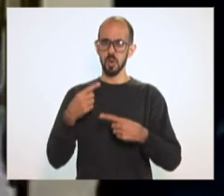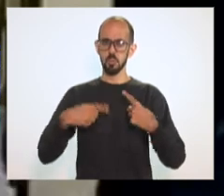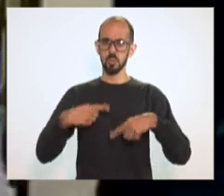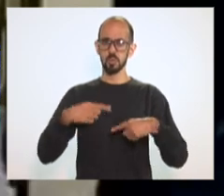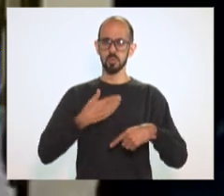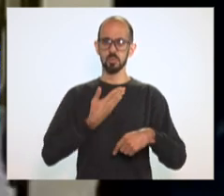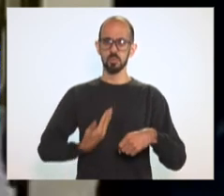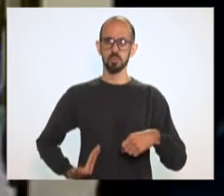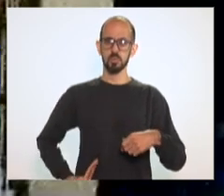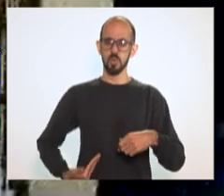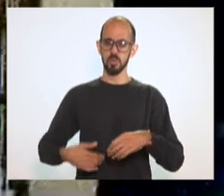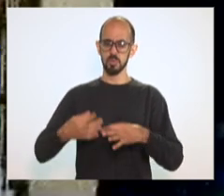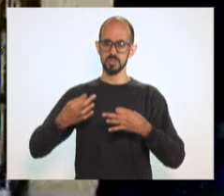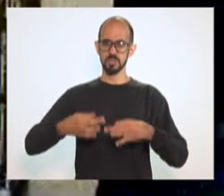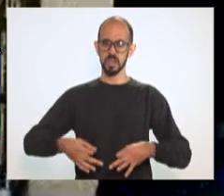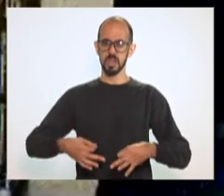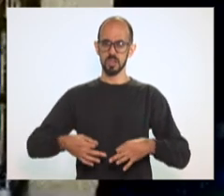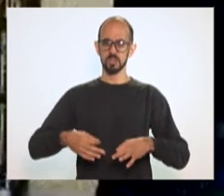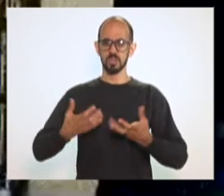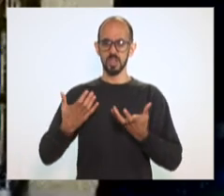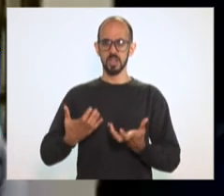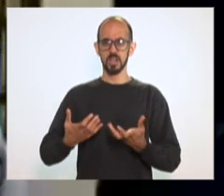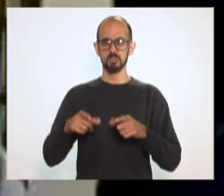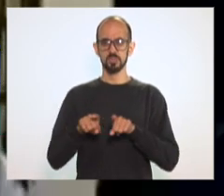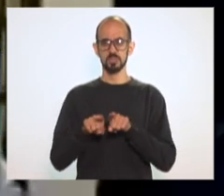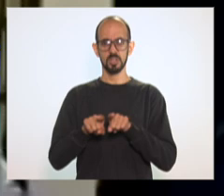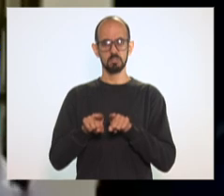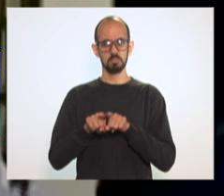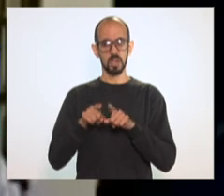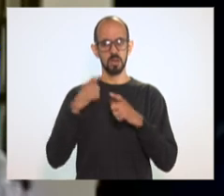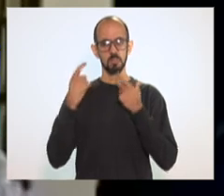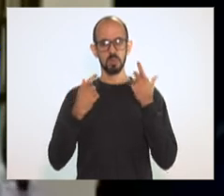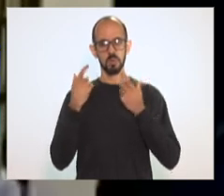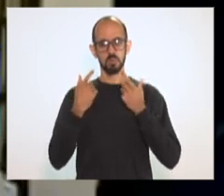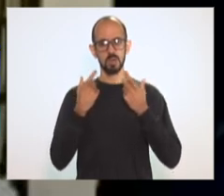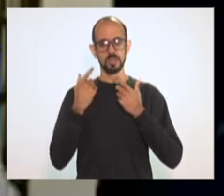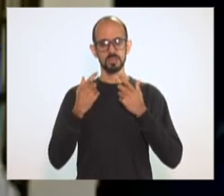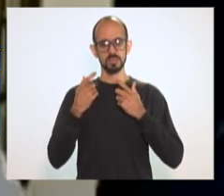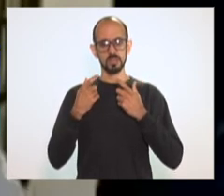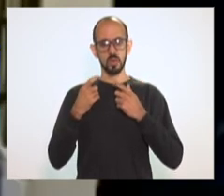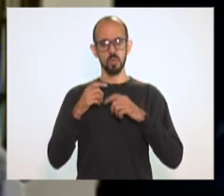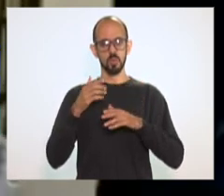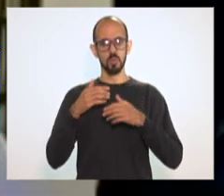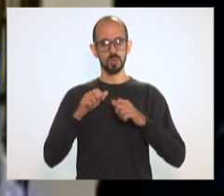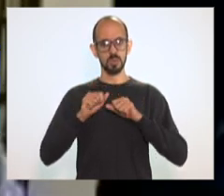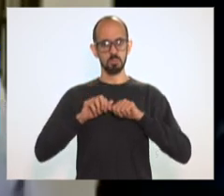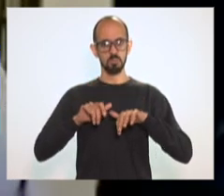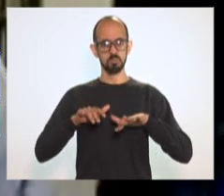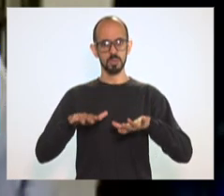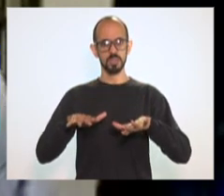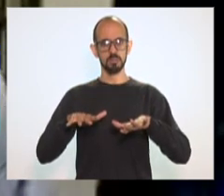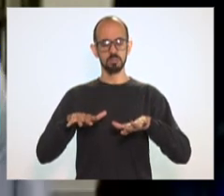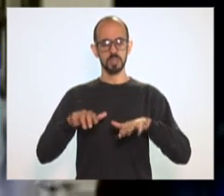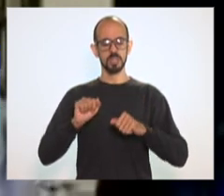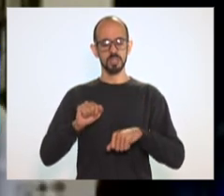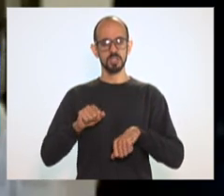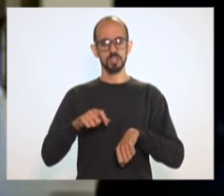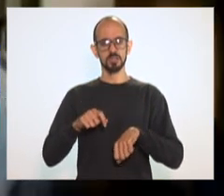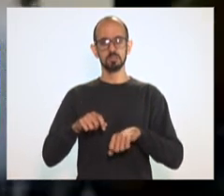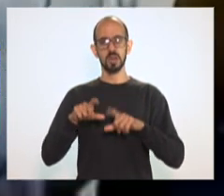critério nós queremos que realmente a preocupação com essa pandemia no sentido de